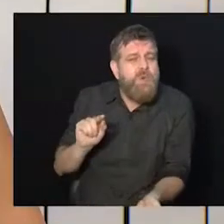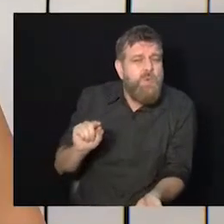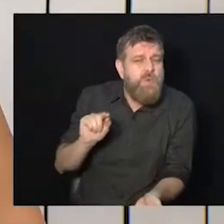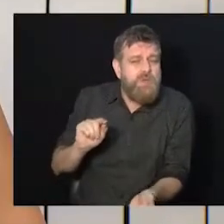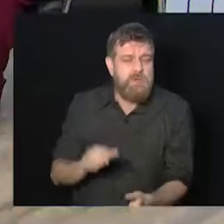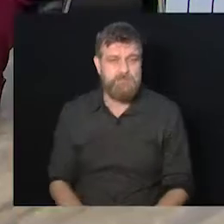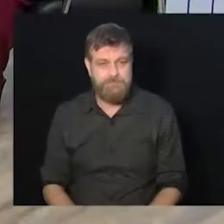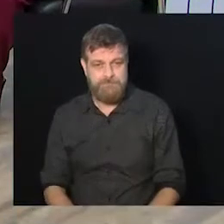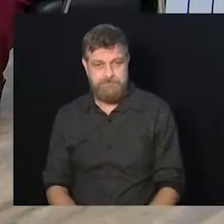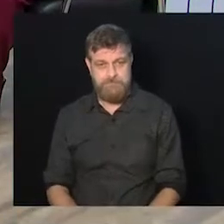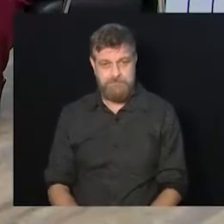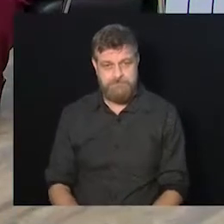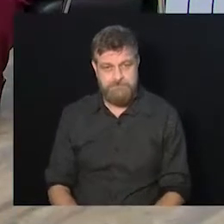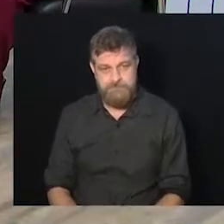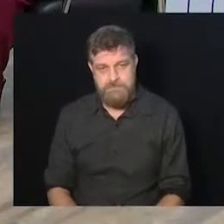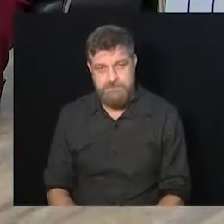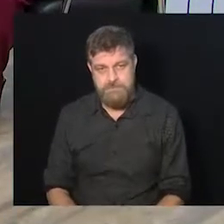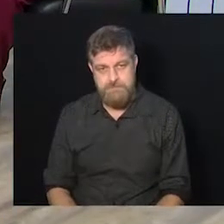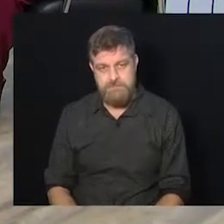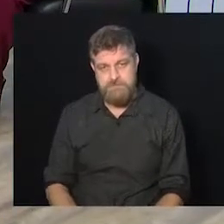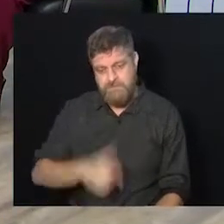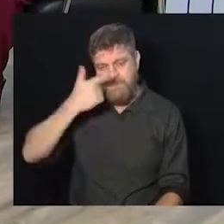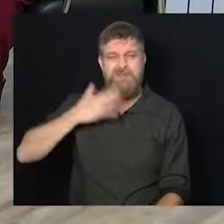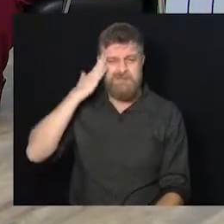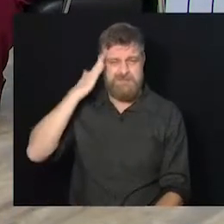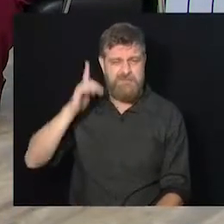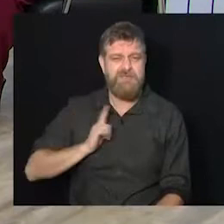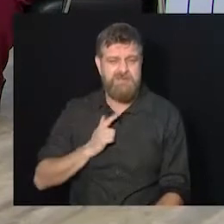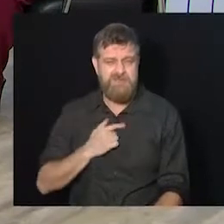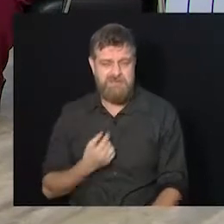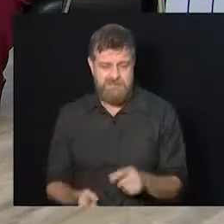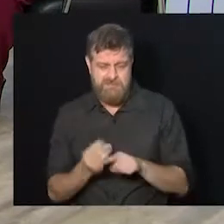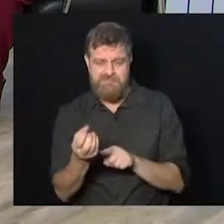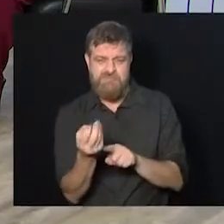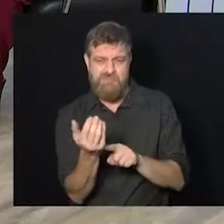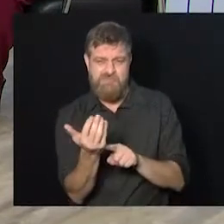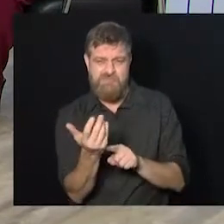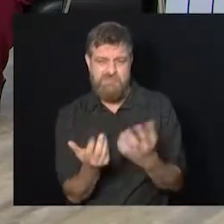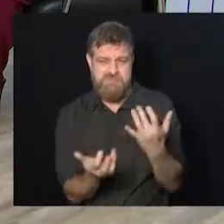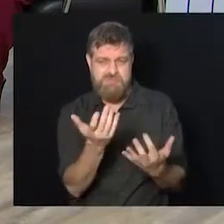Bom, muito bem. Eu sabia que ia ter focos de incêndio, porque eu estou na rede